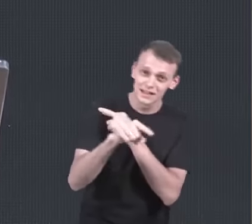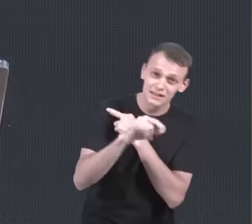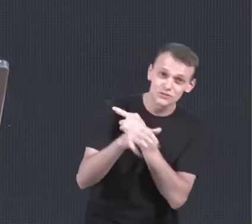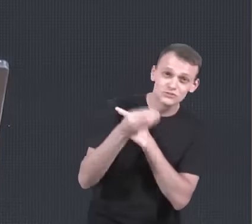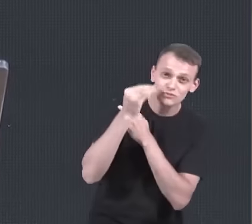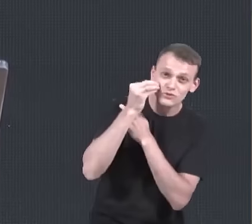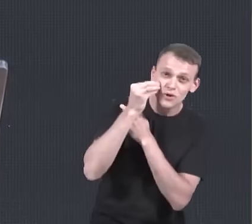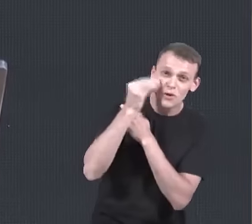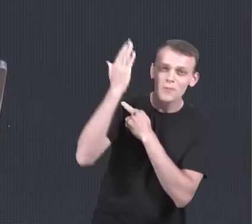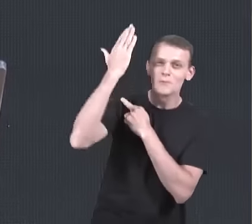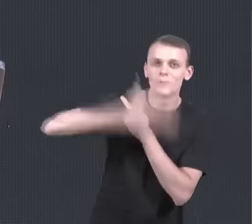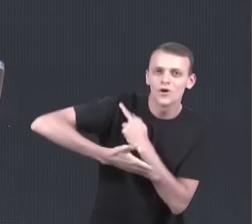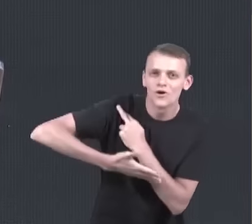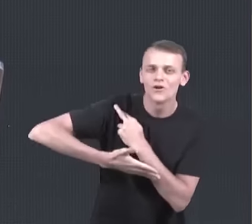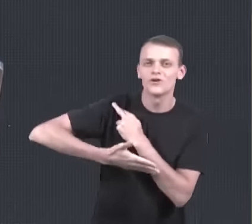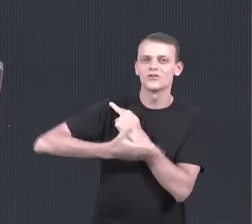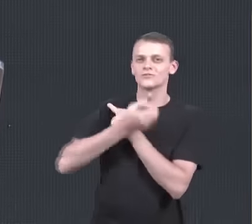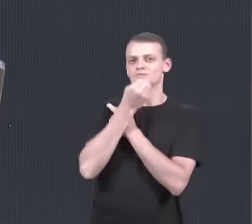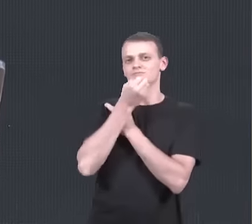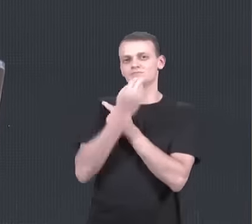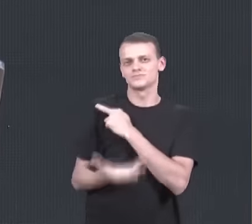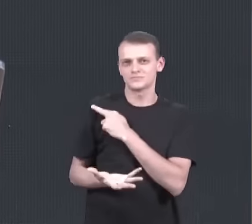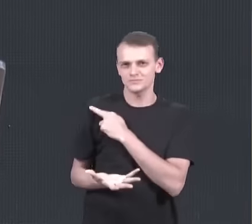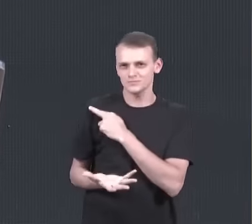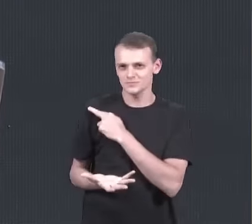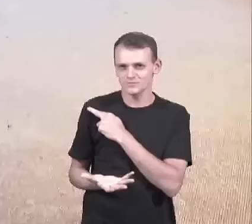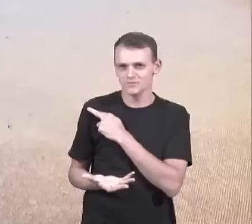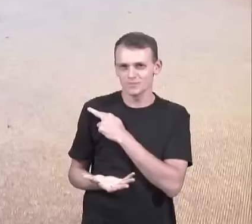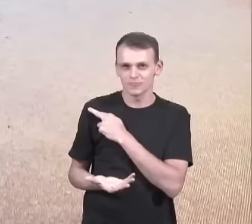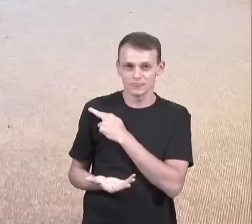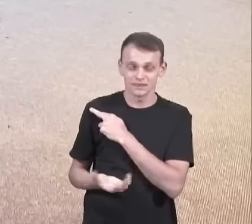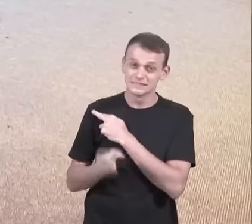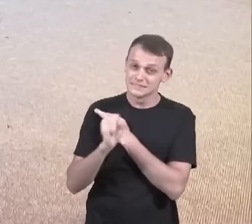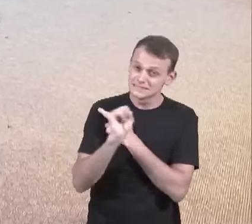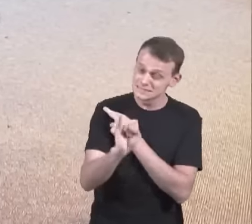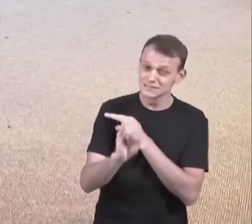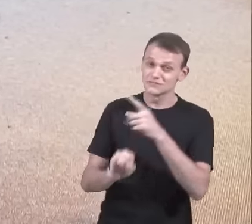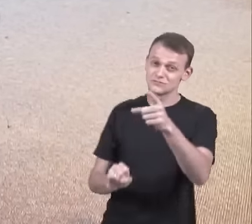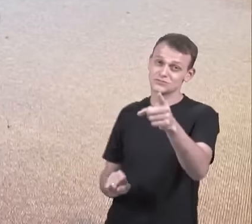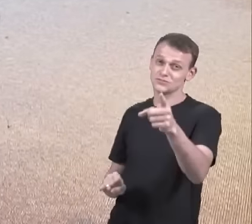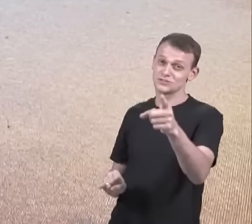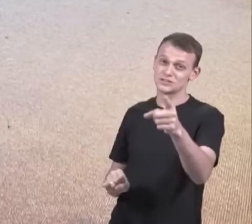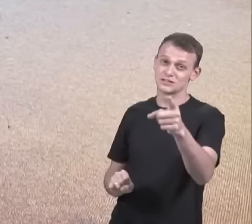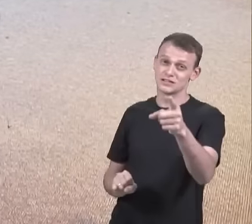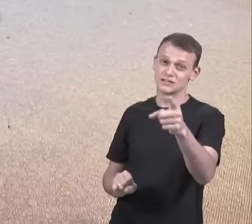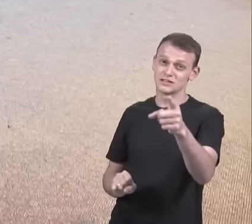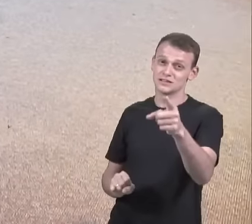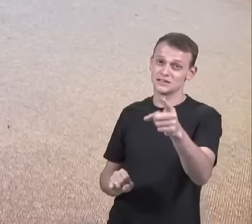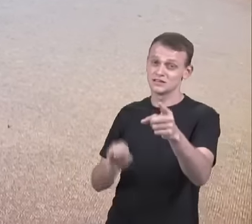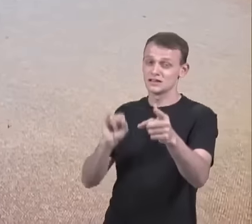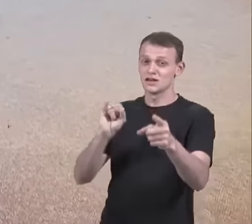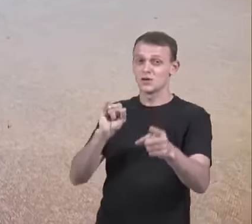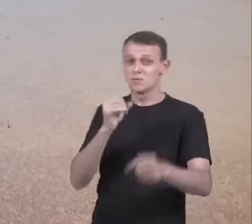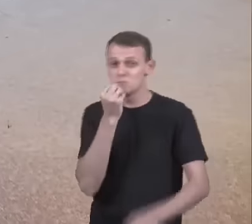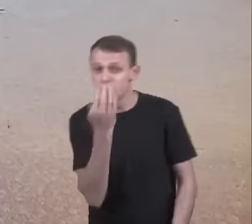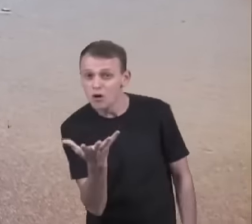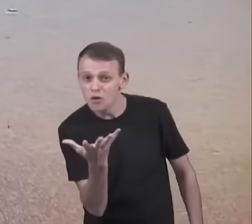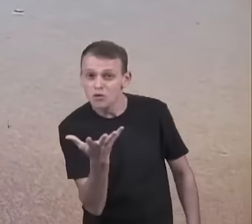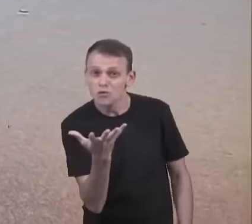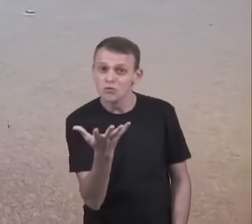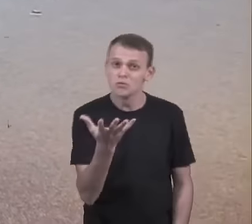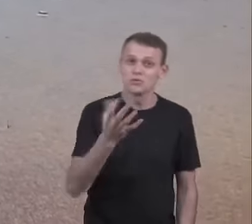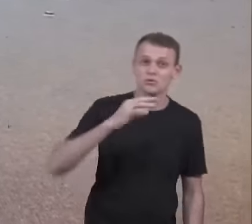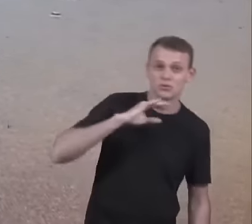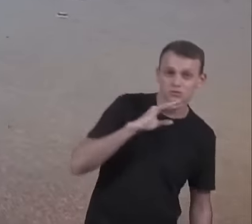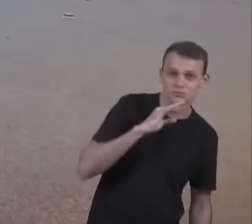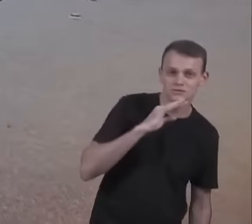que era confiável. Você não será confiável até que seja testado. Você